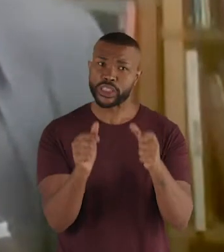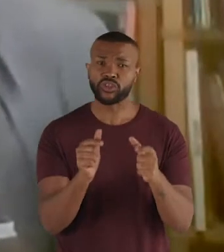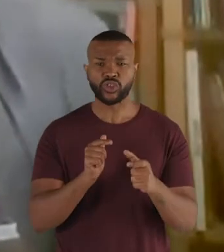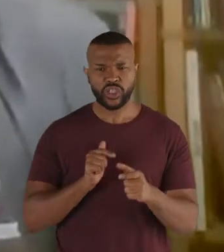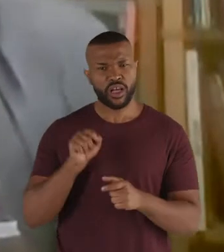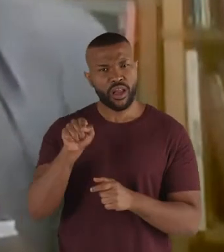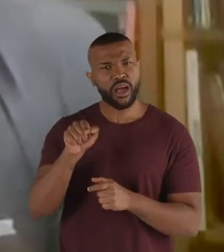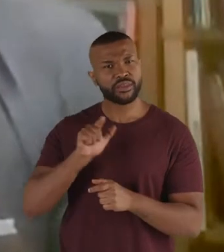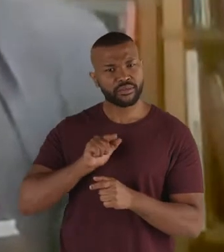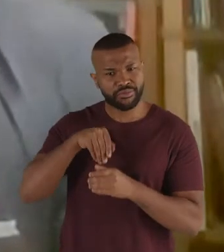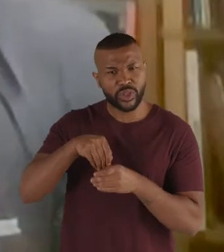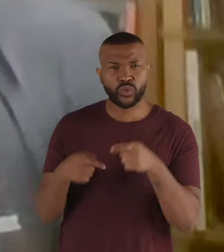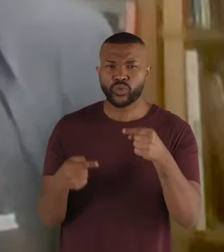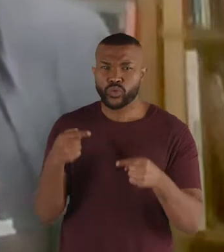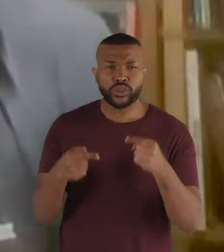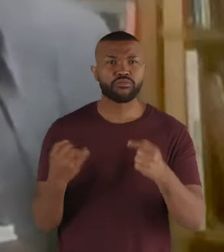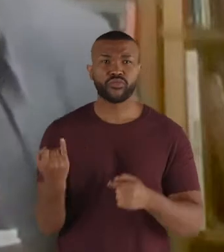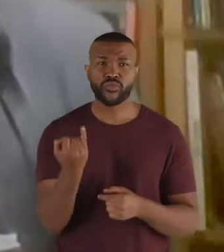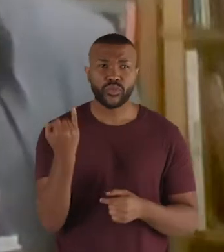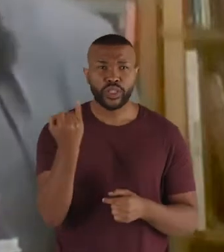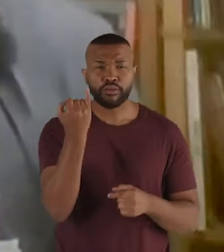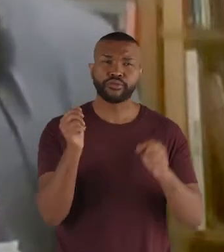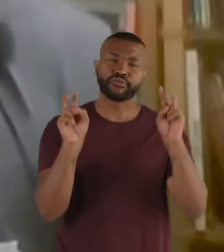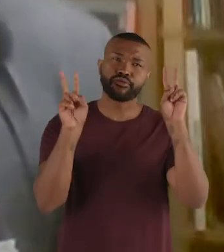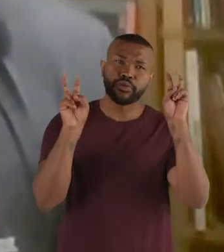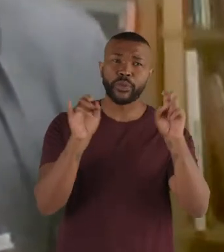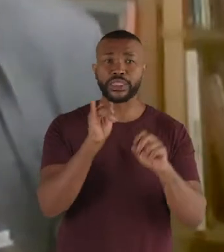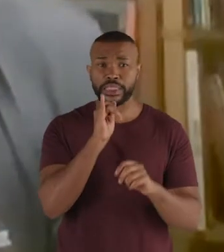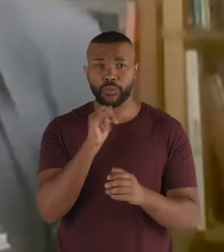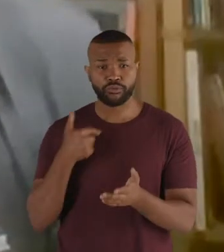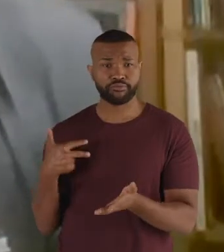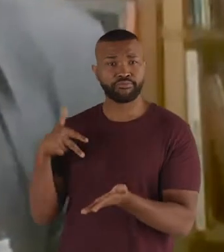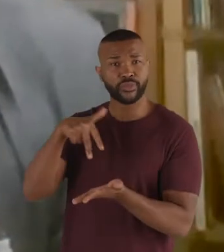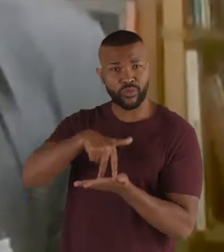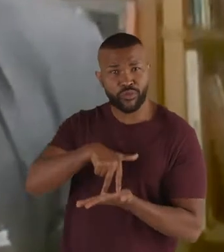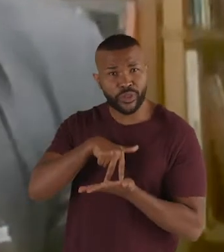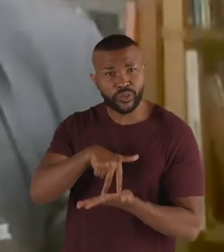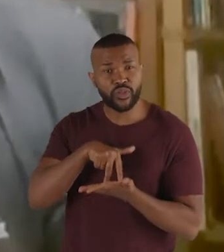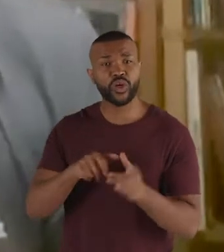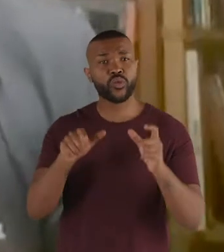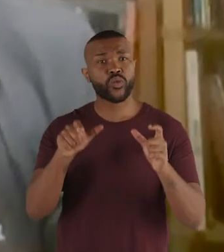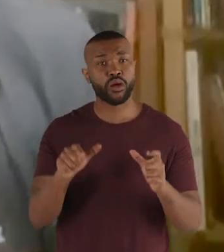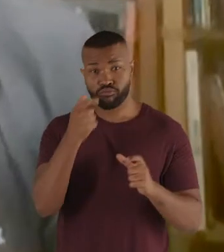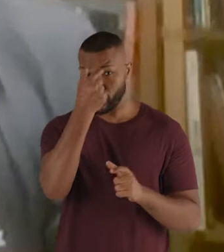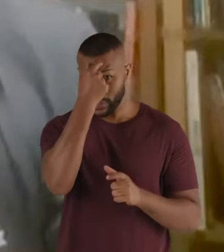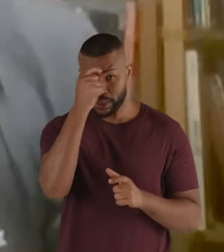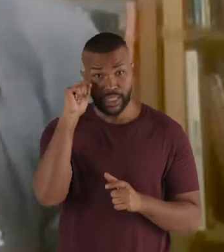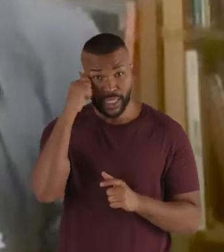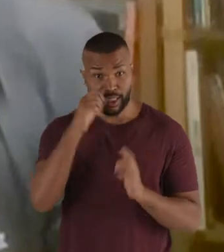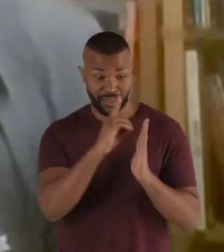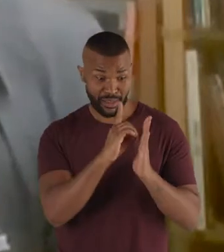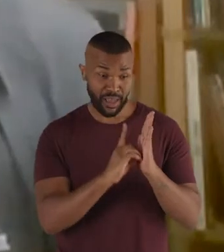interessante. Havia uma discussão ali muito grande, muito rica, sobre, por exemplo, ação afirmativa, no Núcleo de Consciência